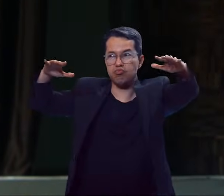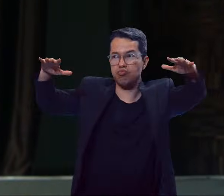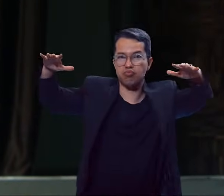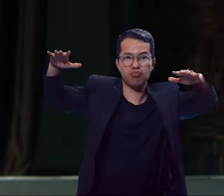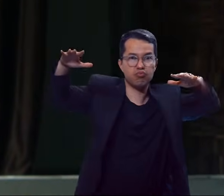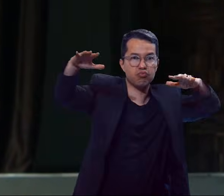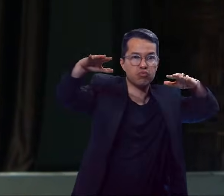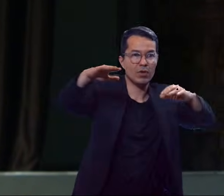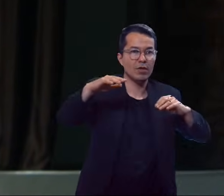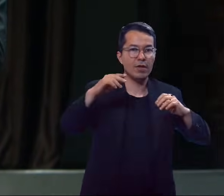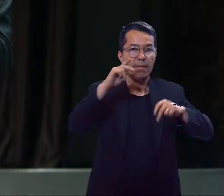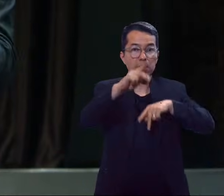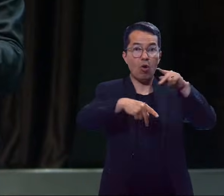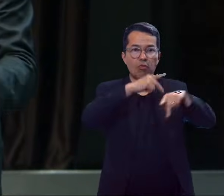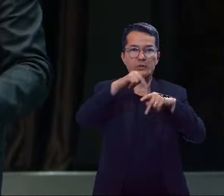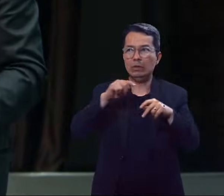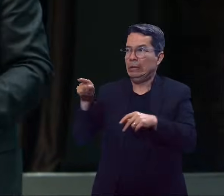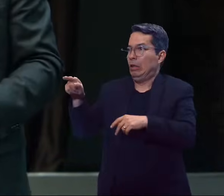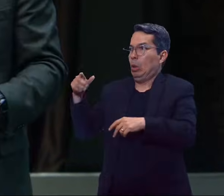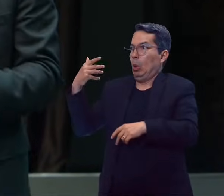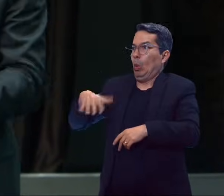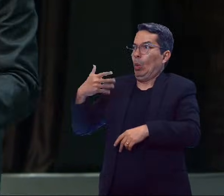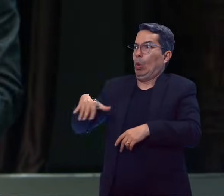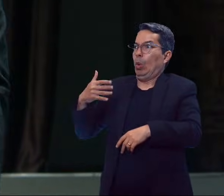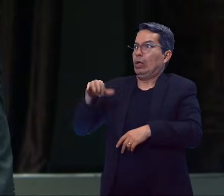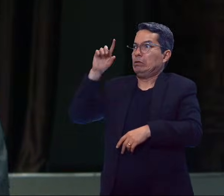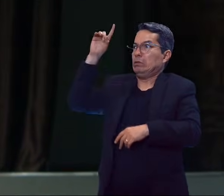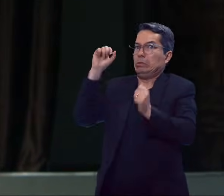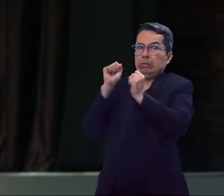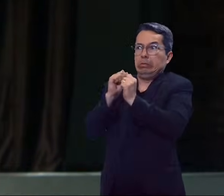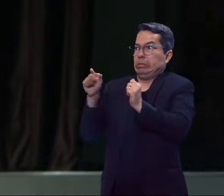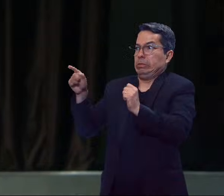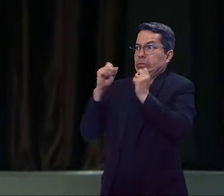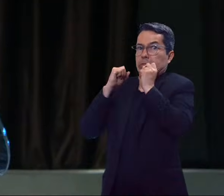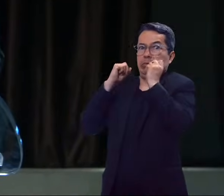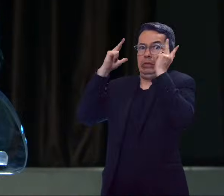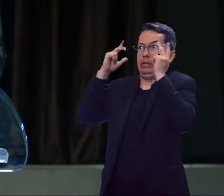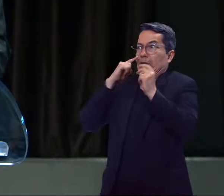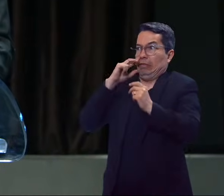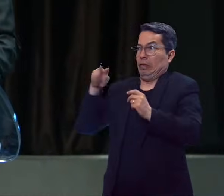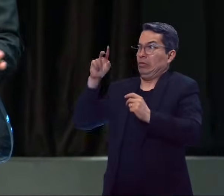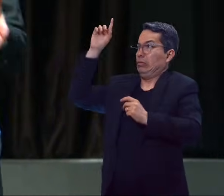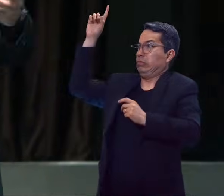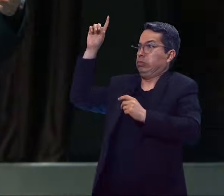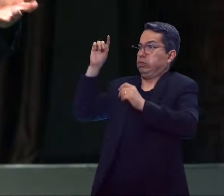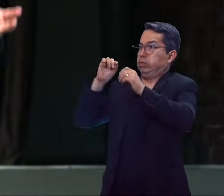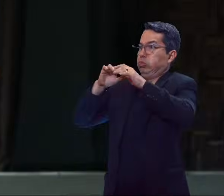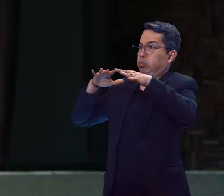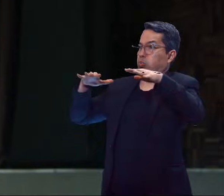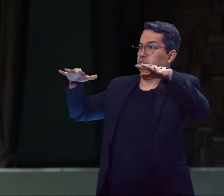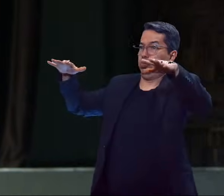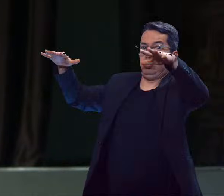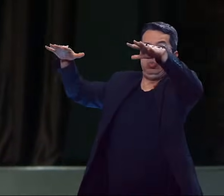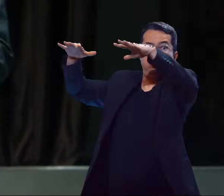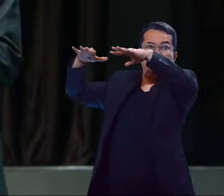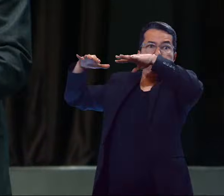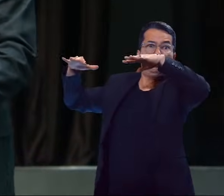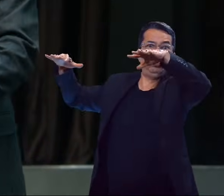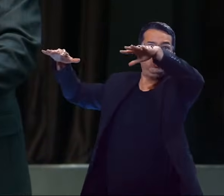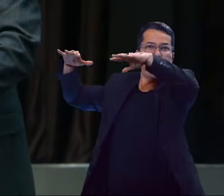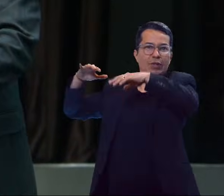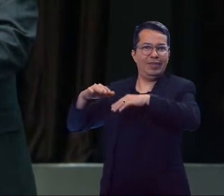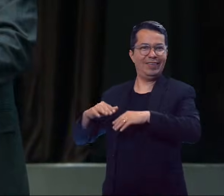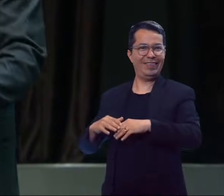abençoando a liderança dele. Terceiro, a Bíblia diz que Deus dá uma palavra para ele.